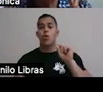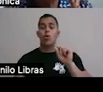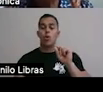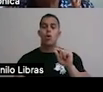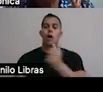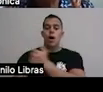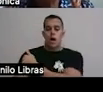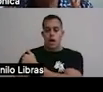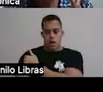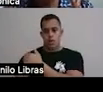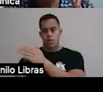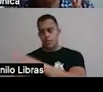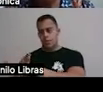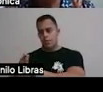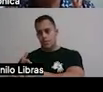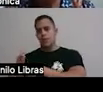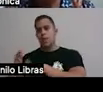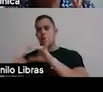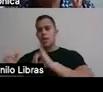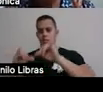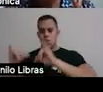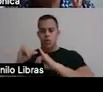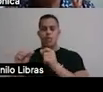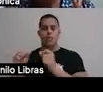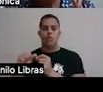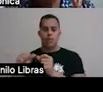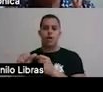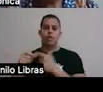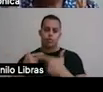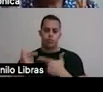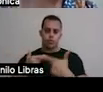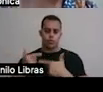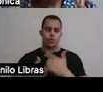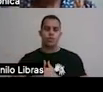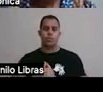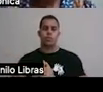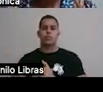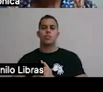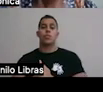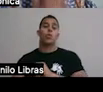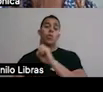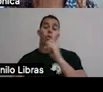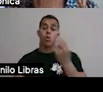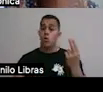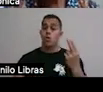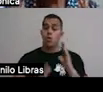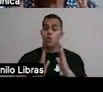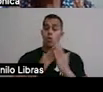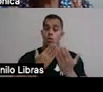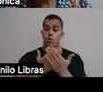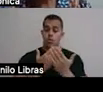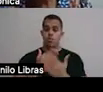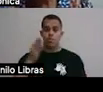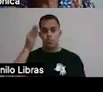laboratório para fazer essas atividades. Ou a gente vai nas escolas. Se as escolas tiverem um